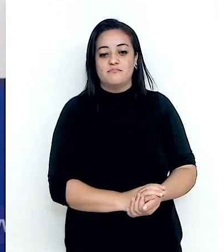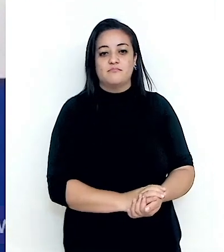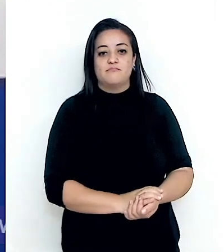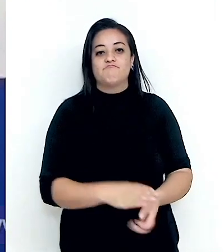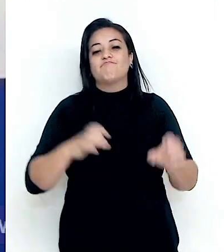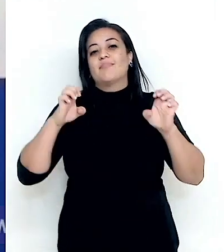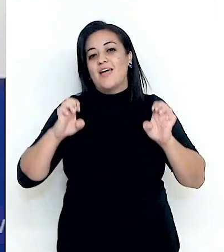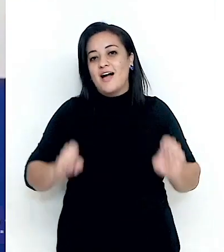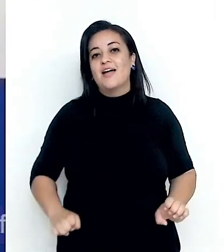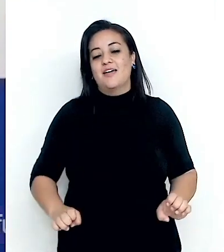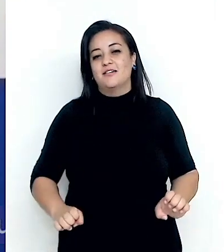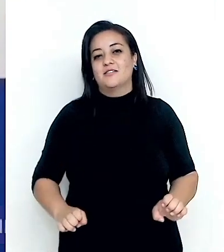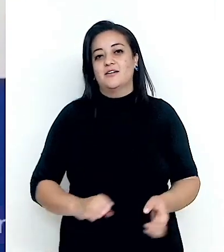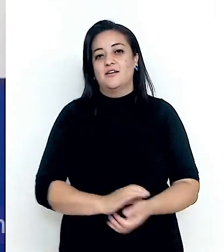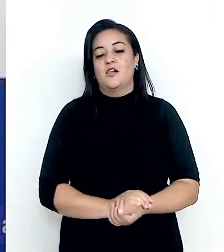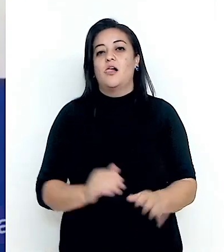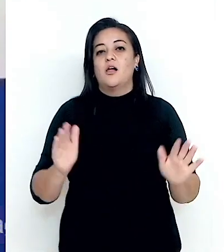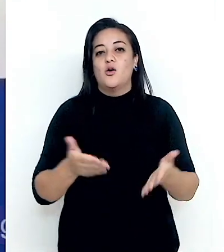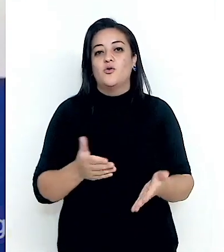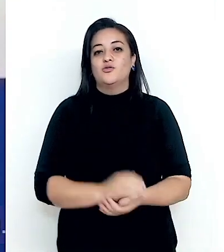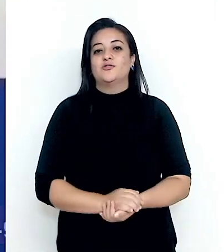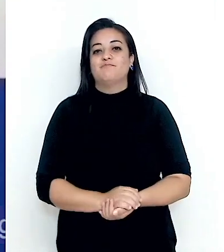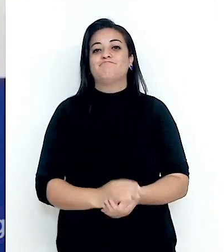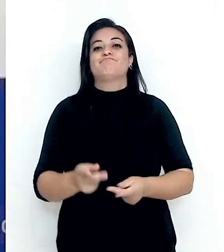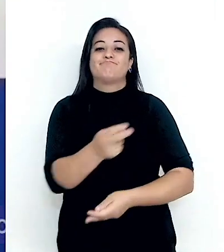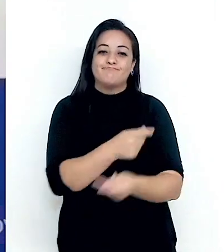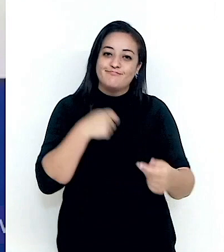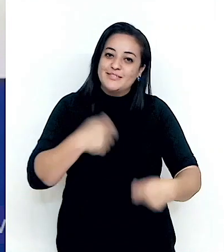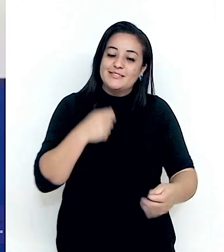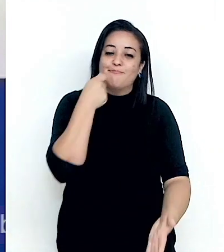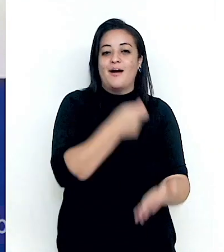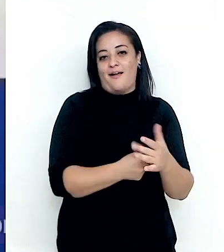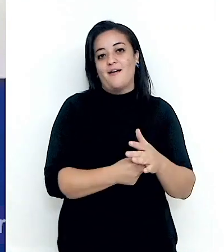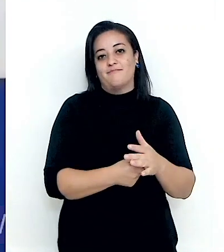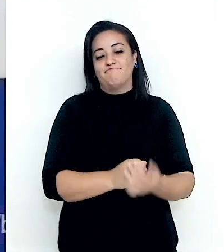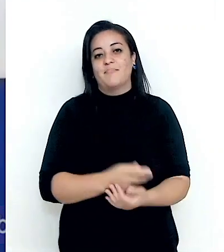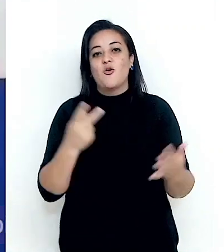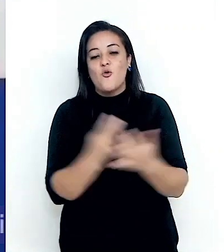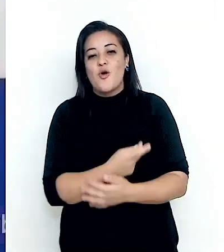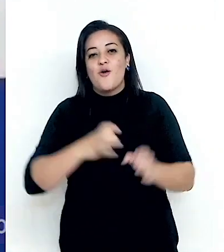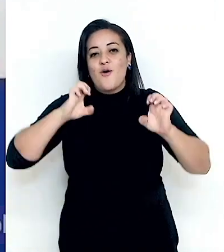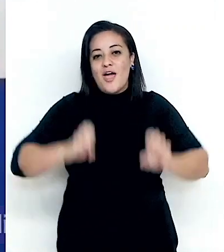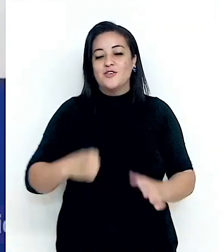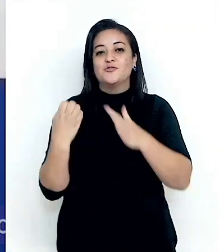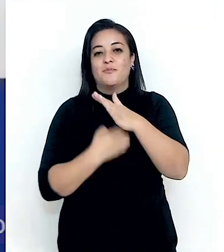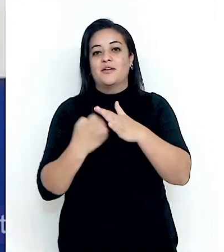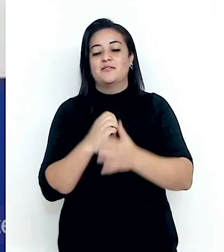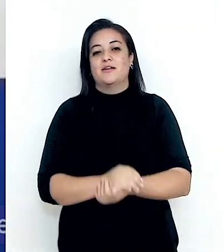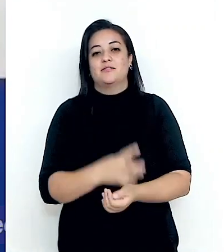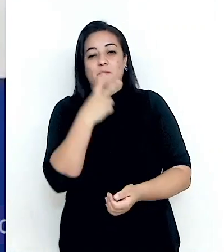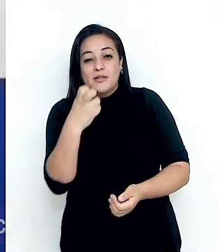a ética, ela foi, hoje ela custa dinheiro, né? Uma falha ética de uma empresa, nós vemos isso